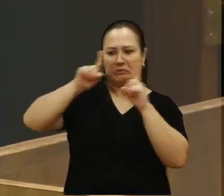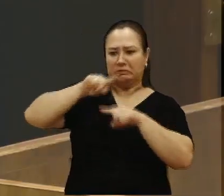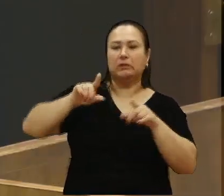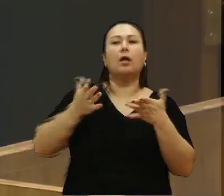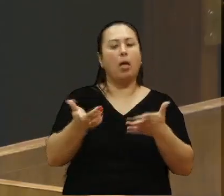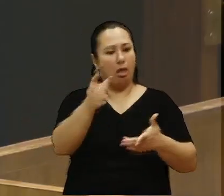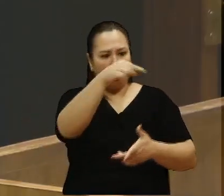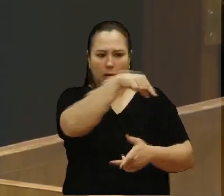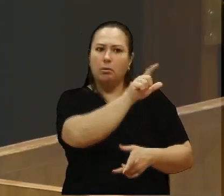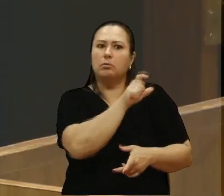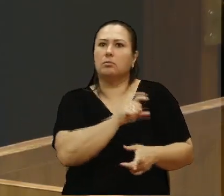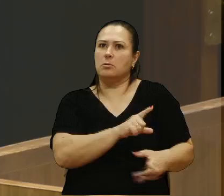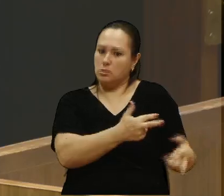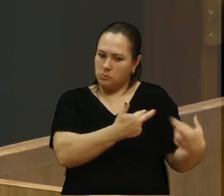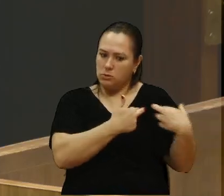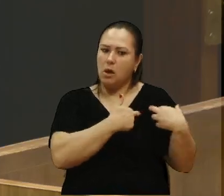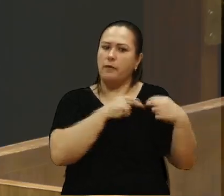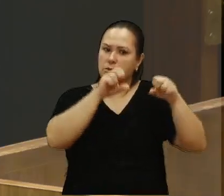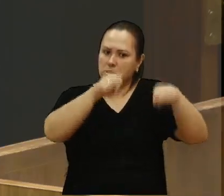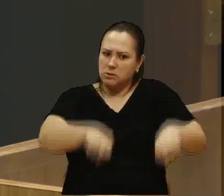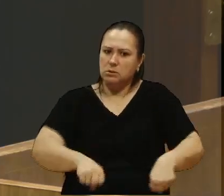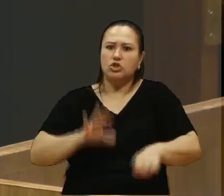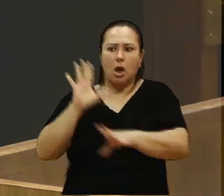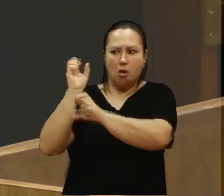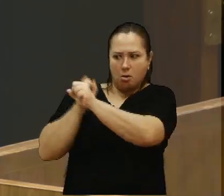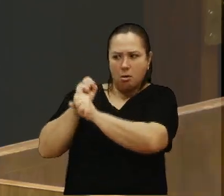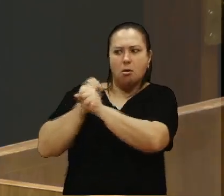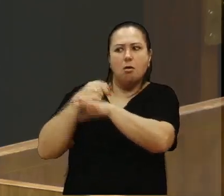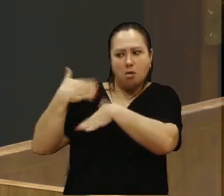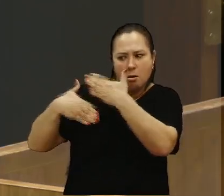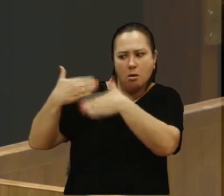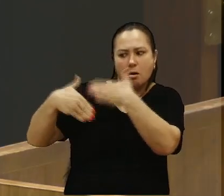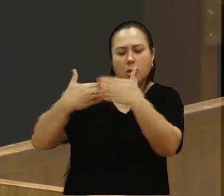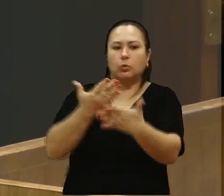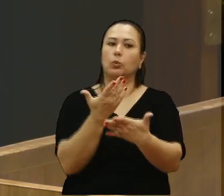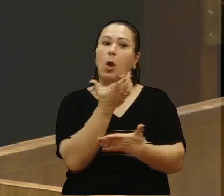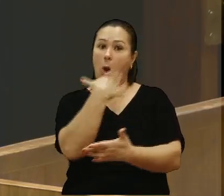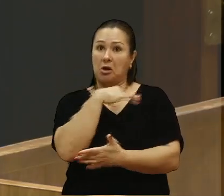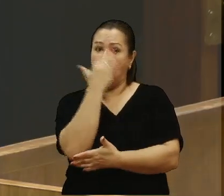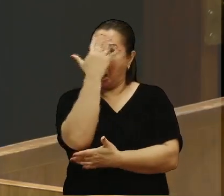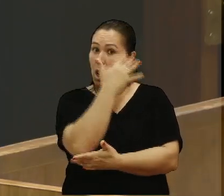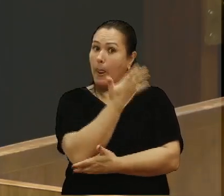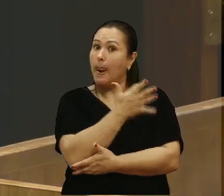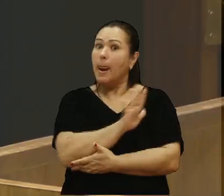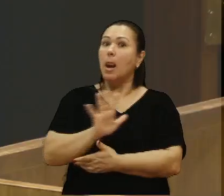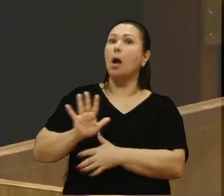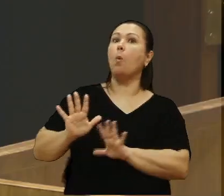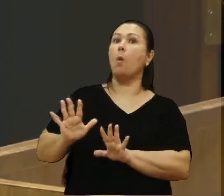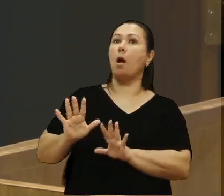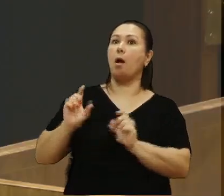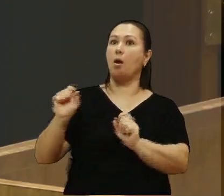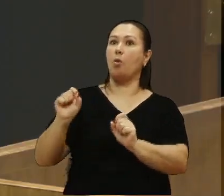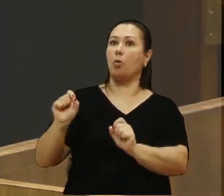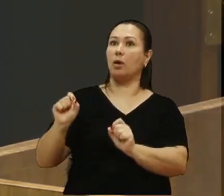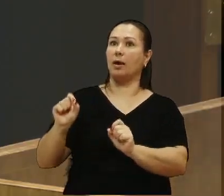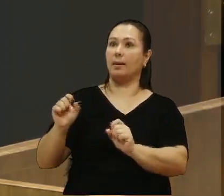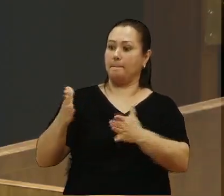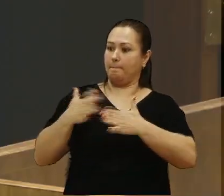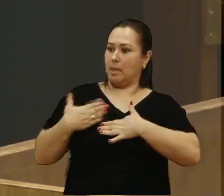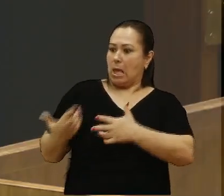com décadas de vida pública. E ele não vai querer ter sobre